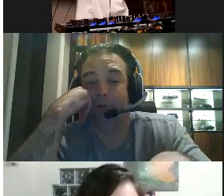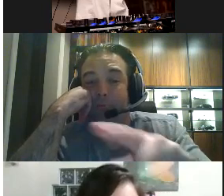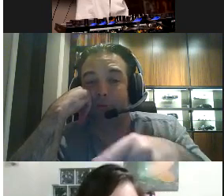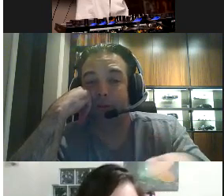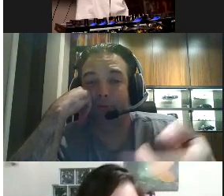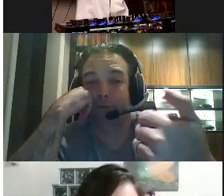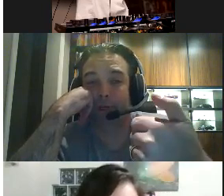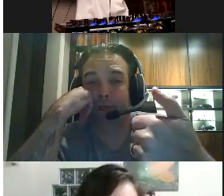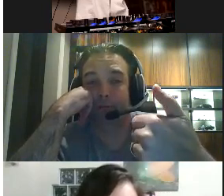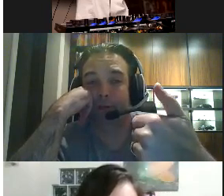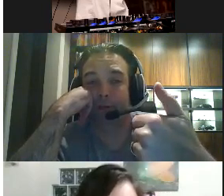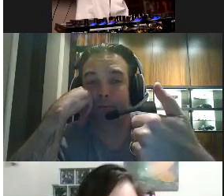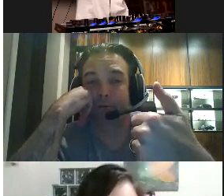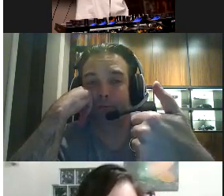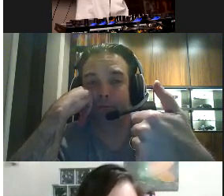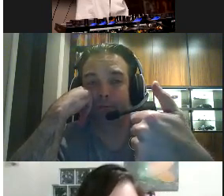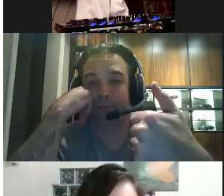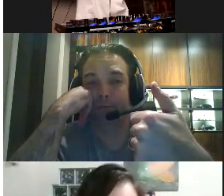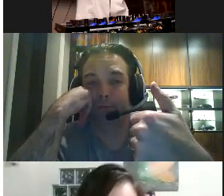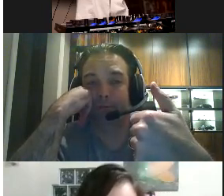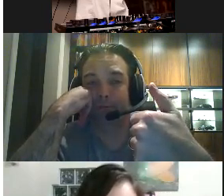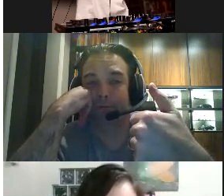Agora parou porque encostou na câmera e terminou.